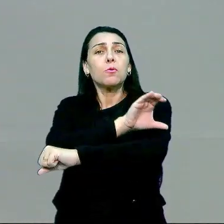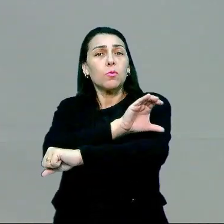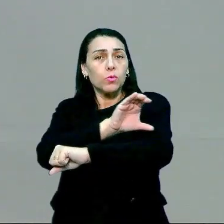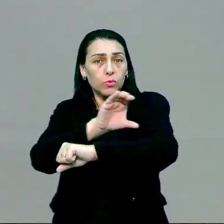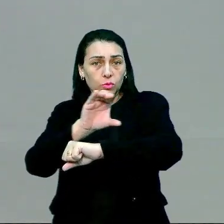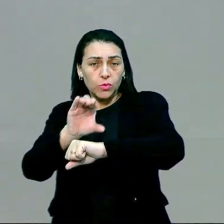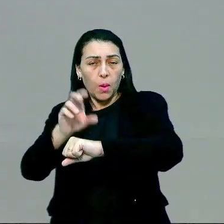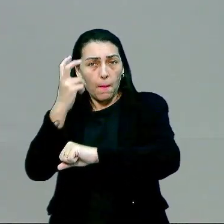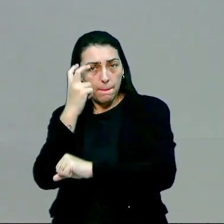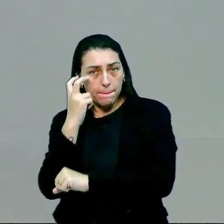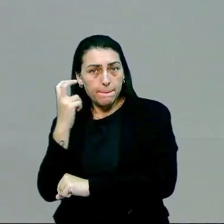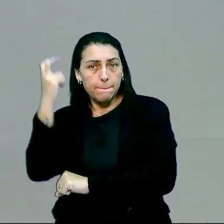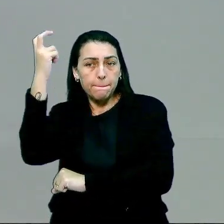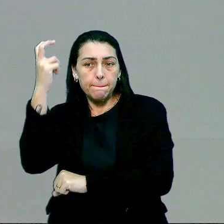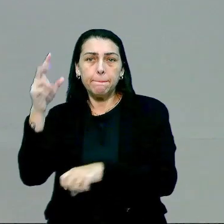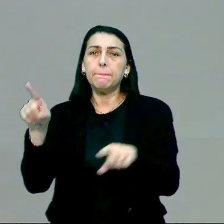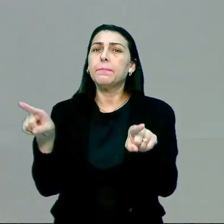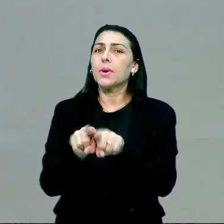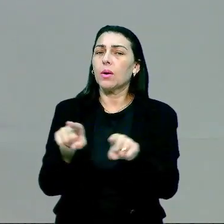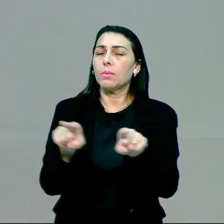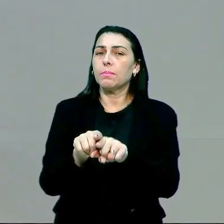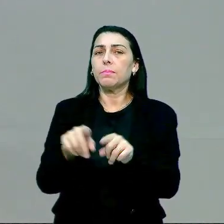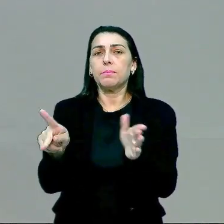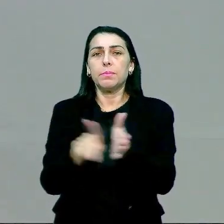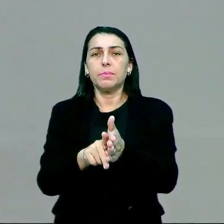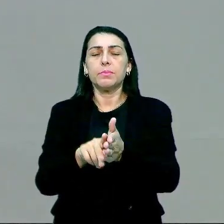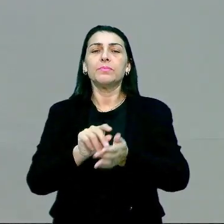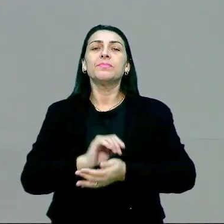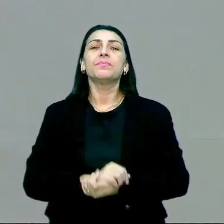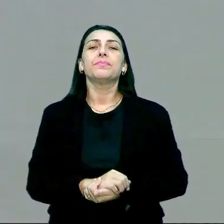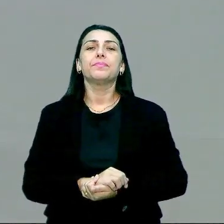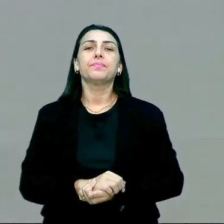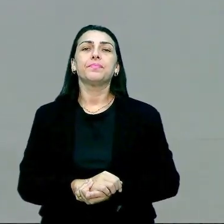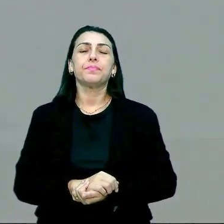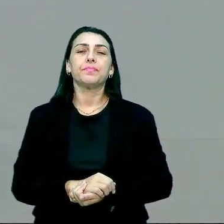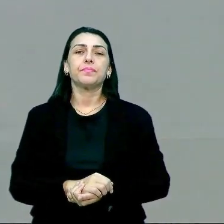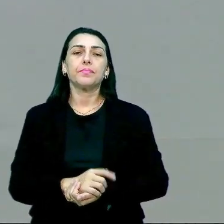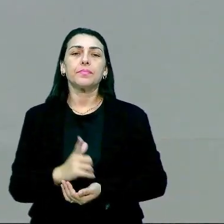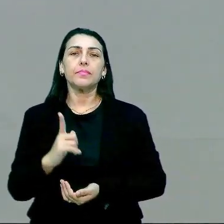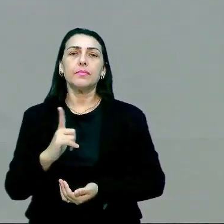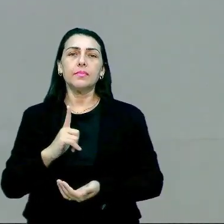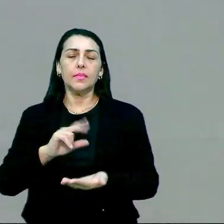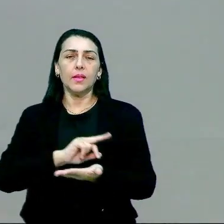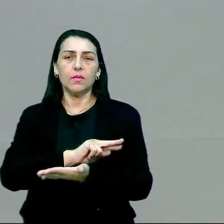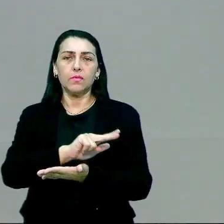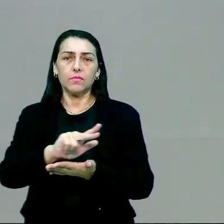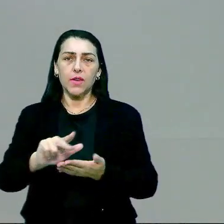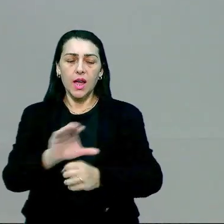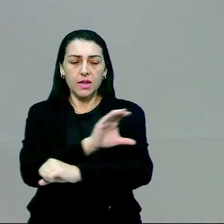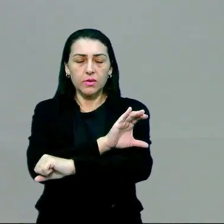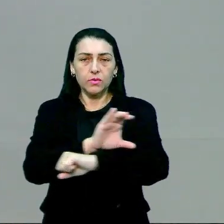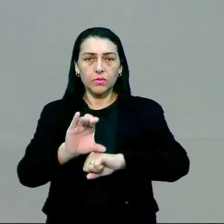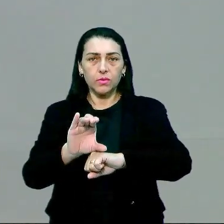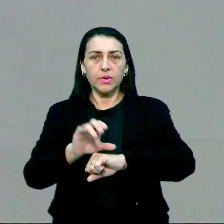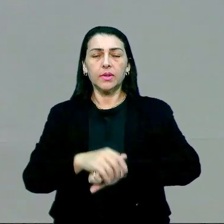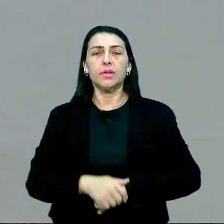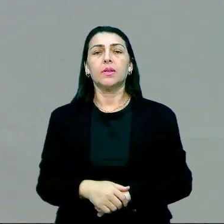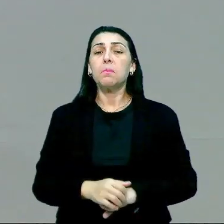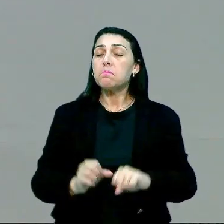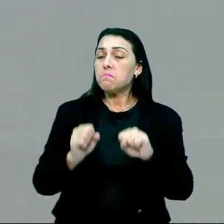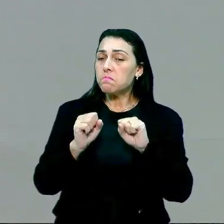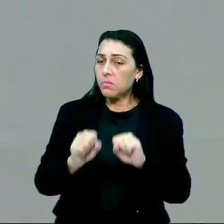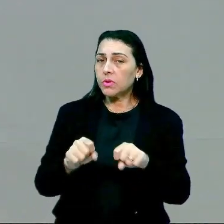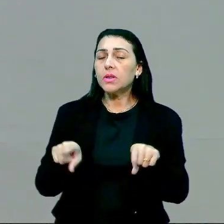culturalismo vindo justamente da questão da cultura, né? Então, nós temos várias culturas.